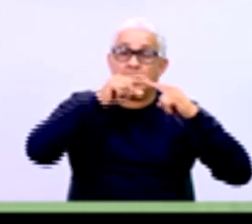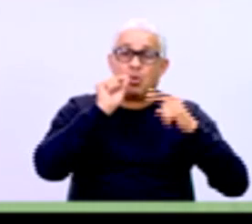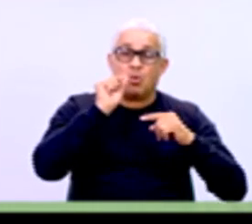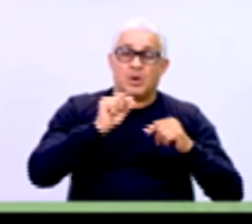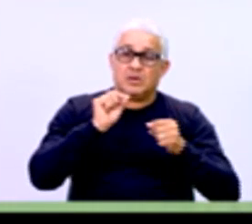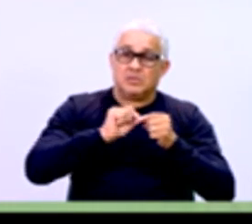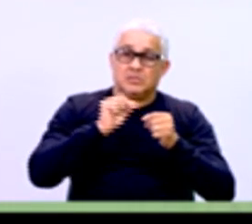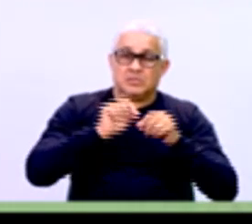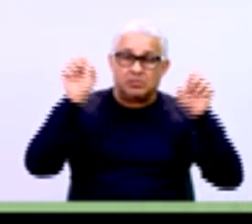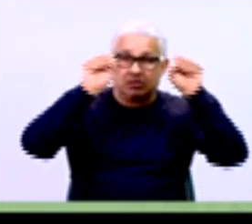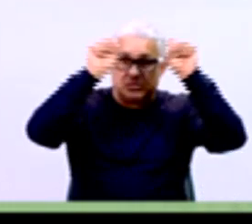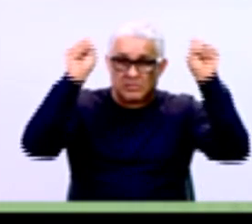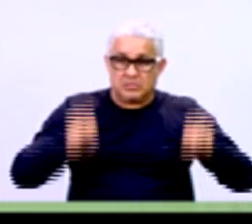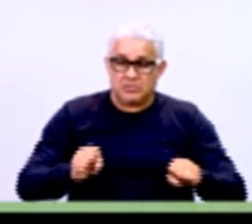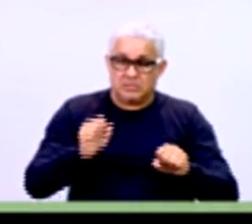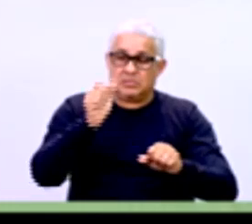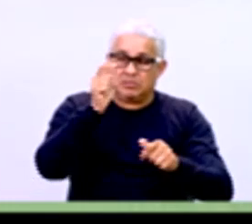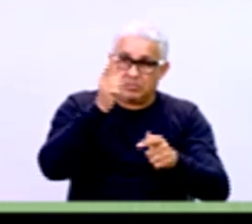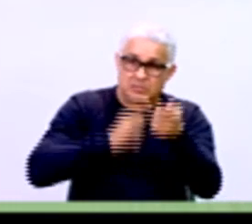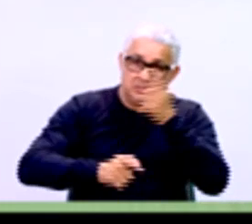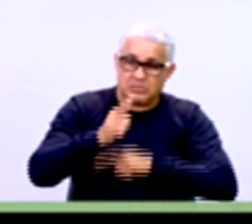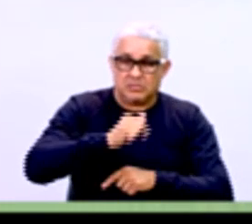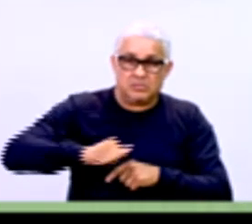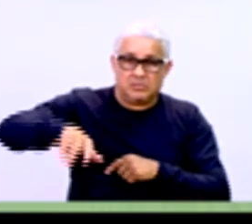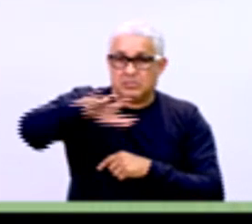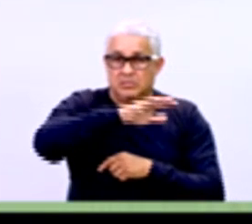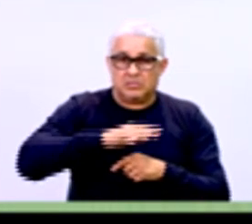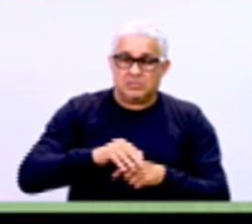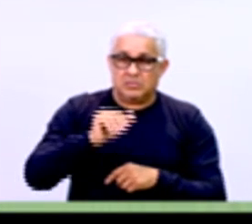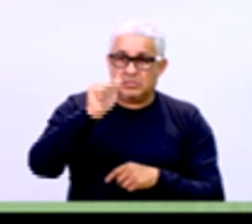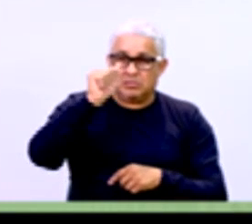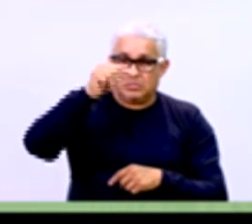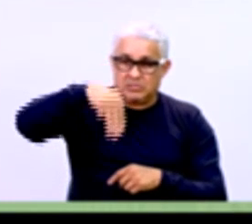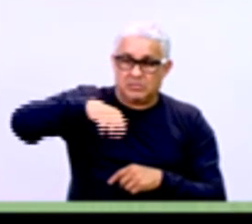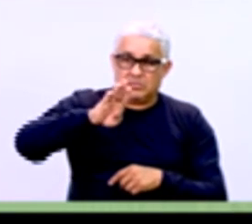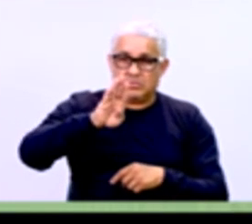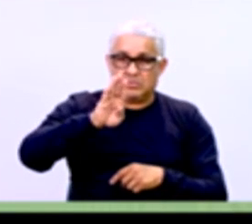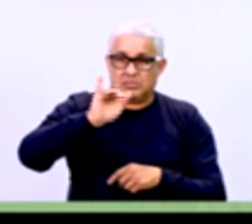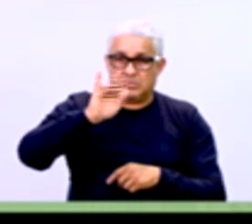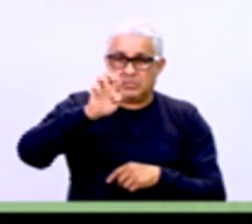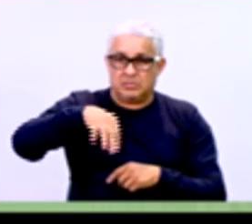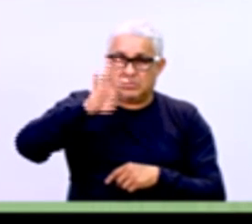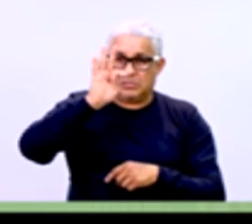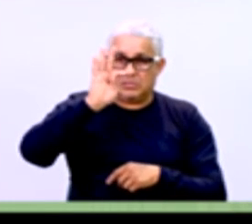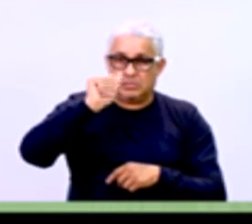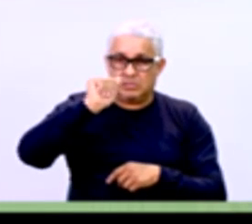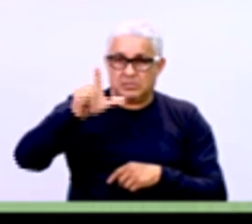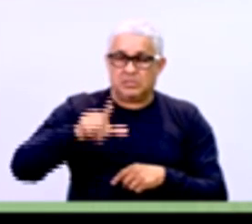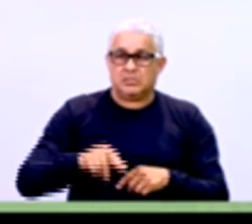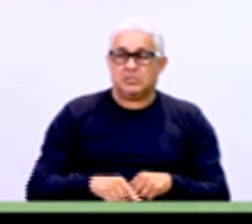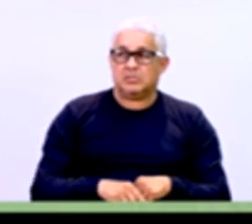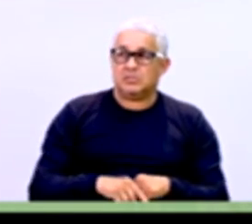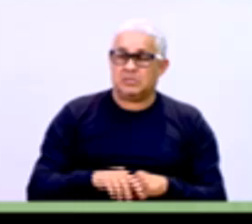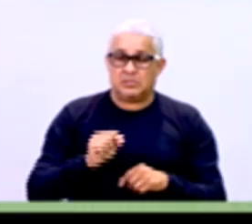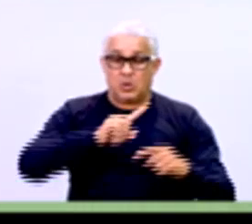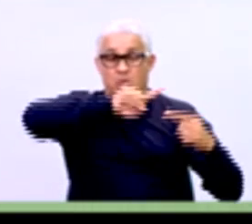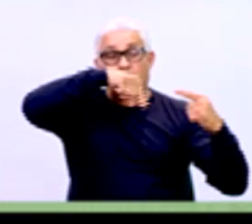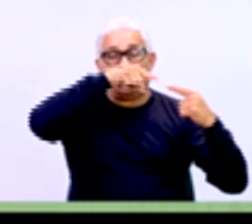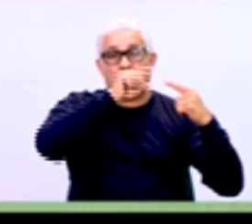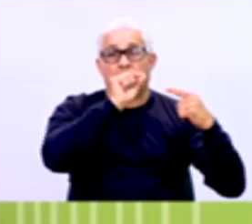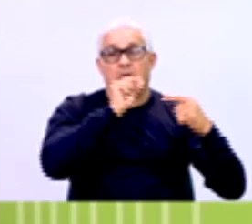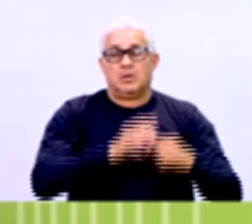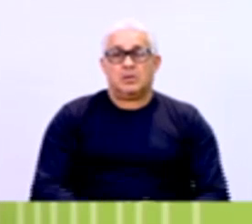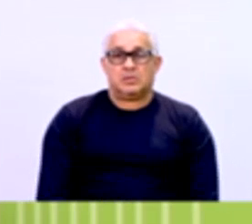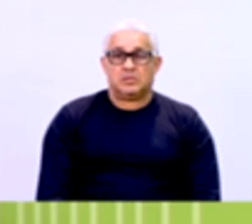um sistema de gestão ambiental. Esse sistema de gestão ambiental, ele vai basear-se, ele vai objetivar o